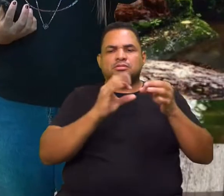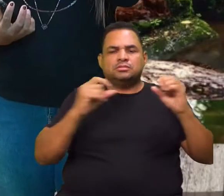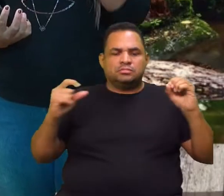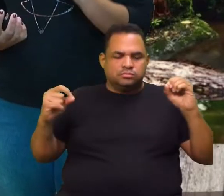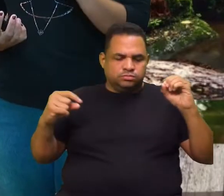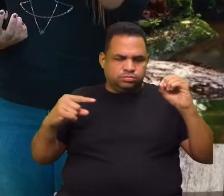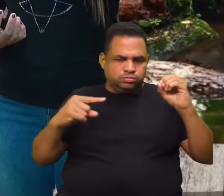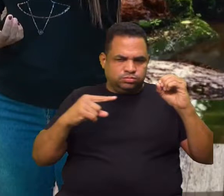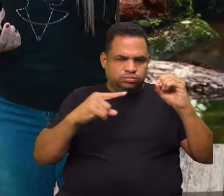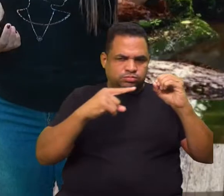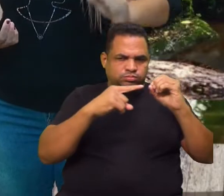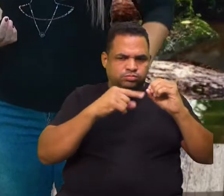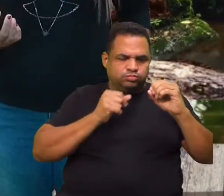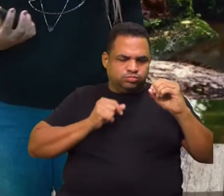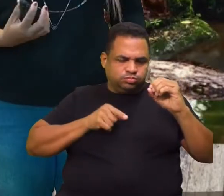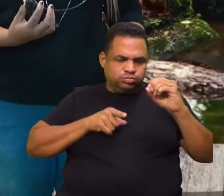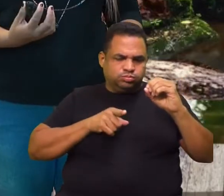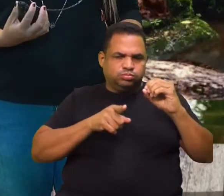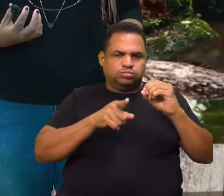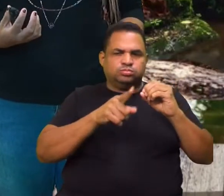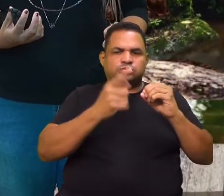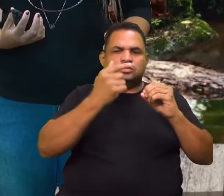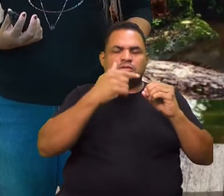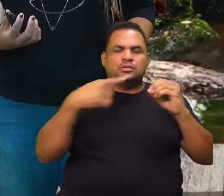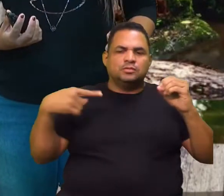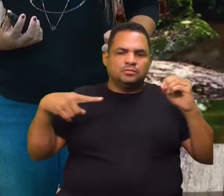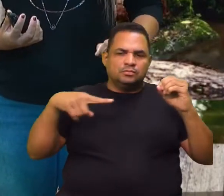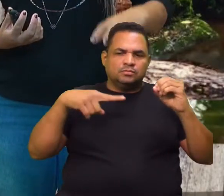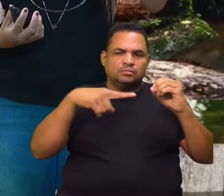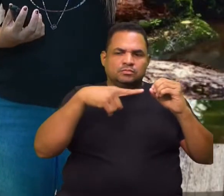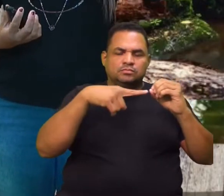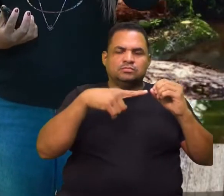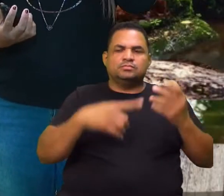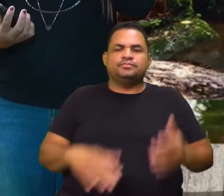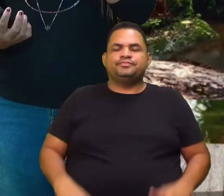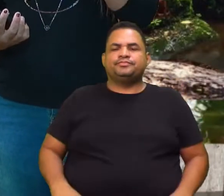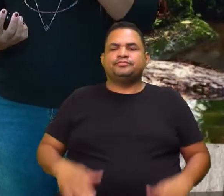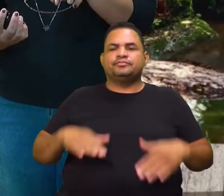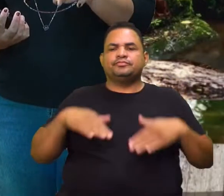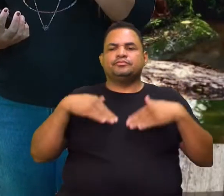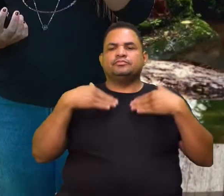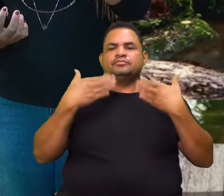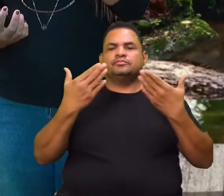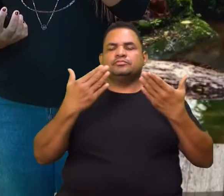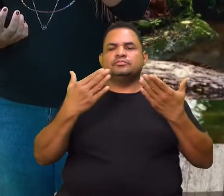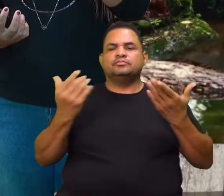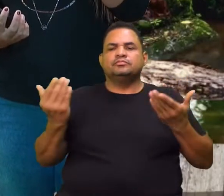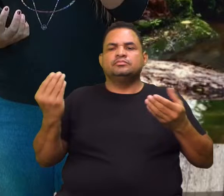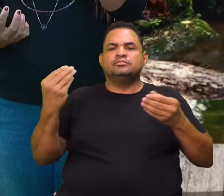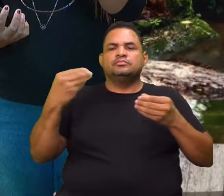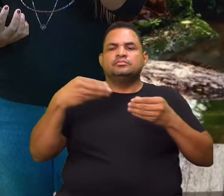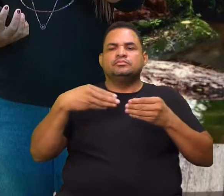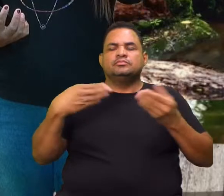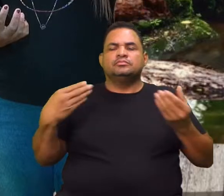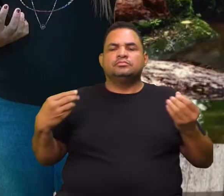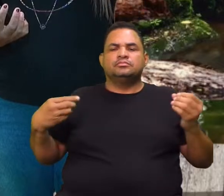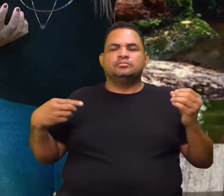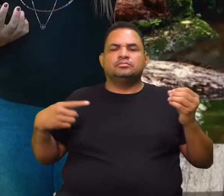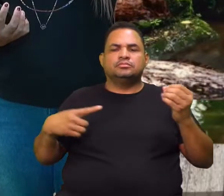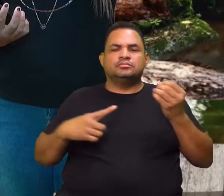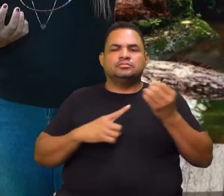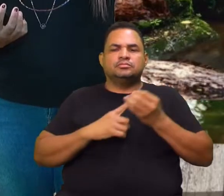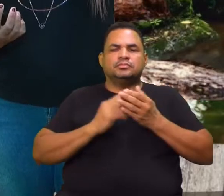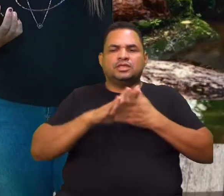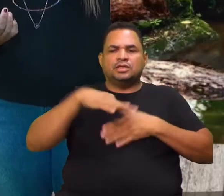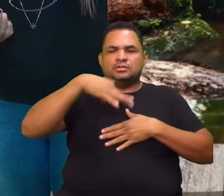chegou na uretra e é lançado, tá bom? E aí, quando eles são lançados dentro do canal vaginal, vão passar pelo útero